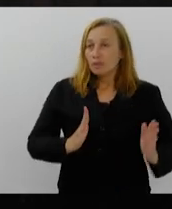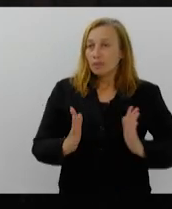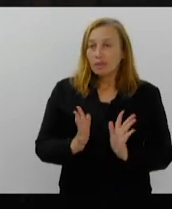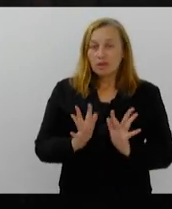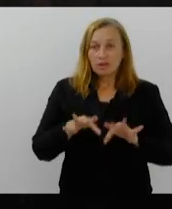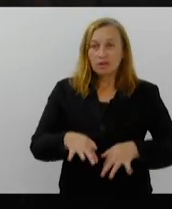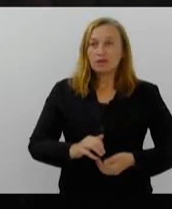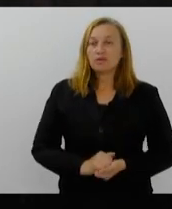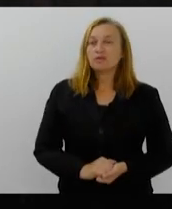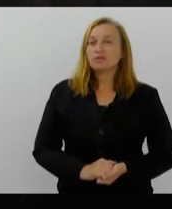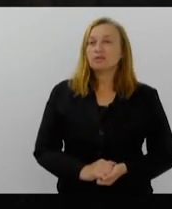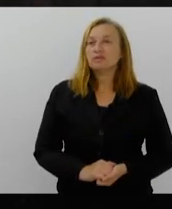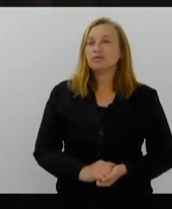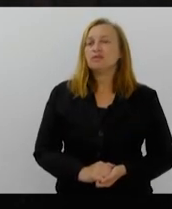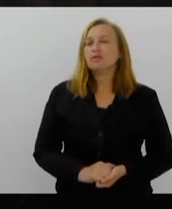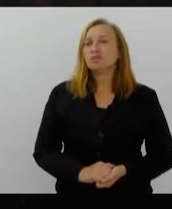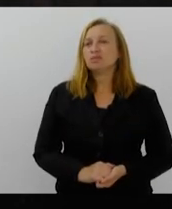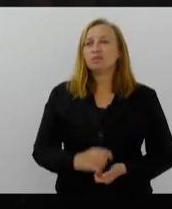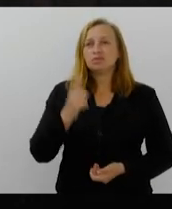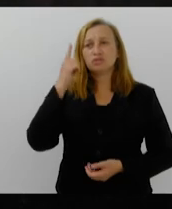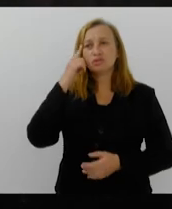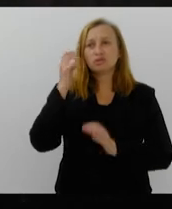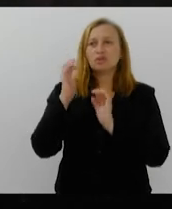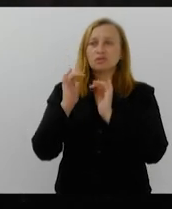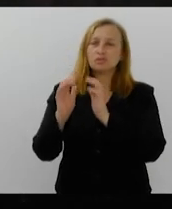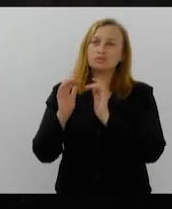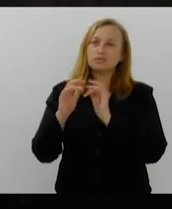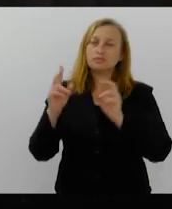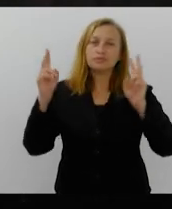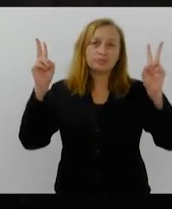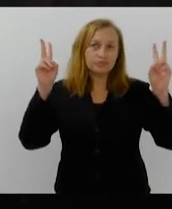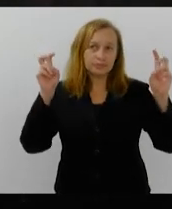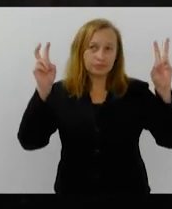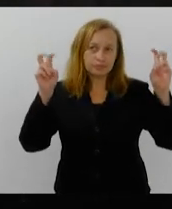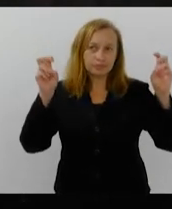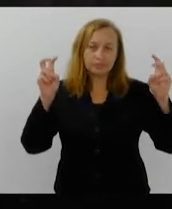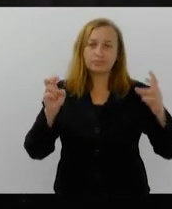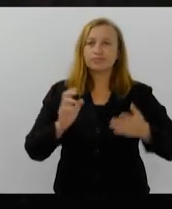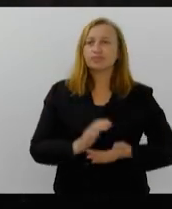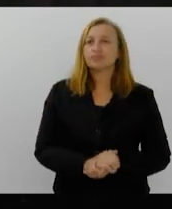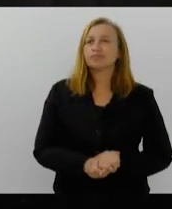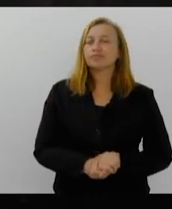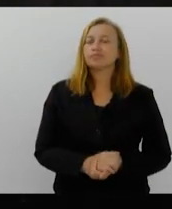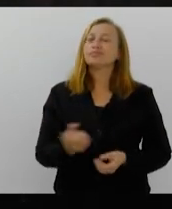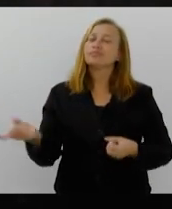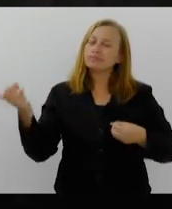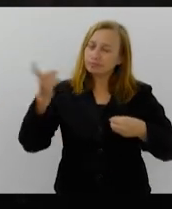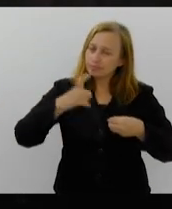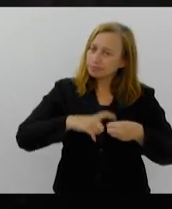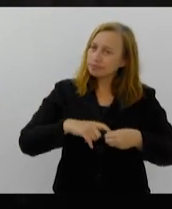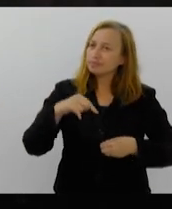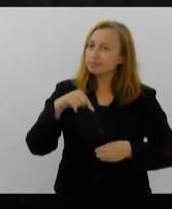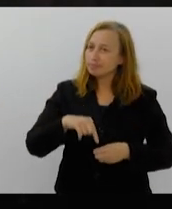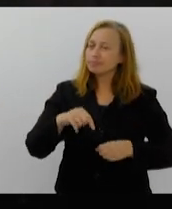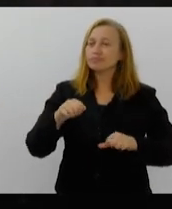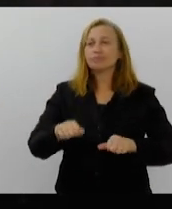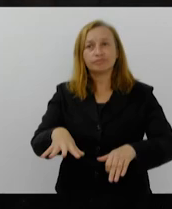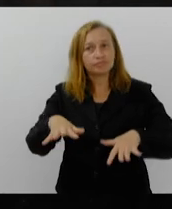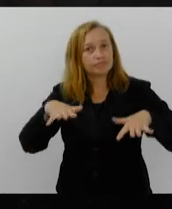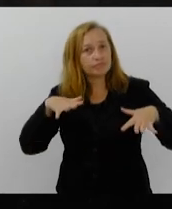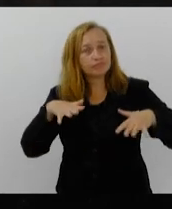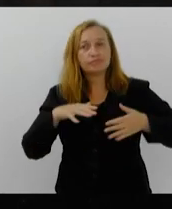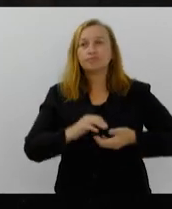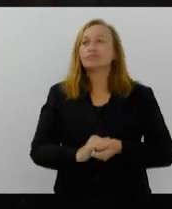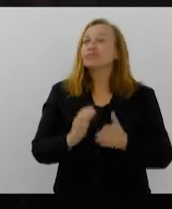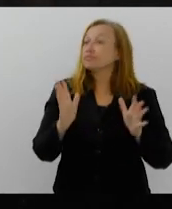final para refletir acerca de um tema que, por vezes, né, vem retornando aqui no nosso plenário.